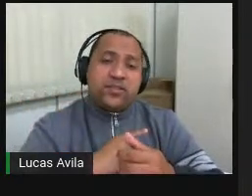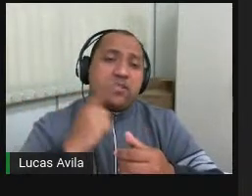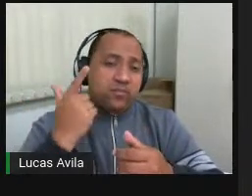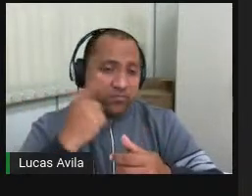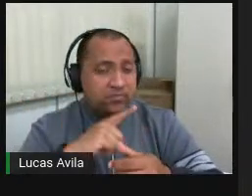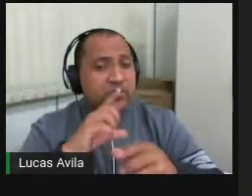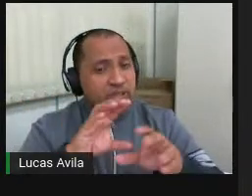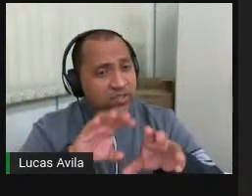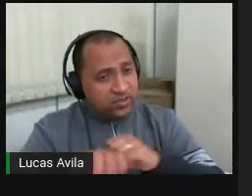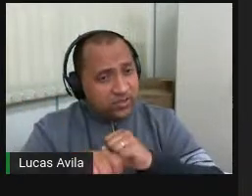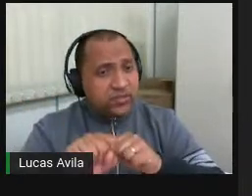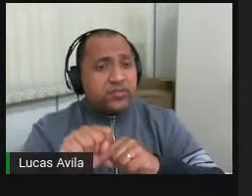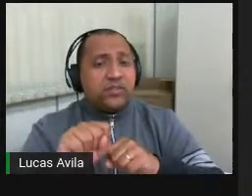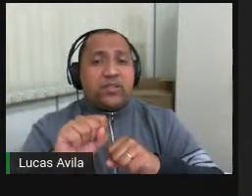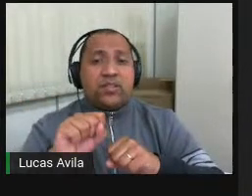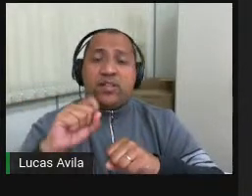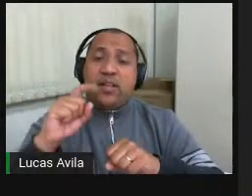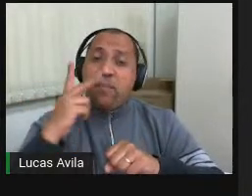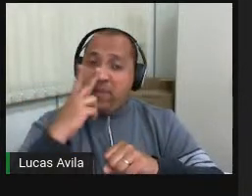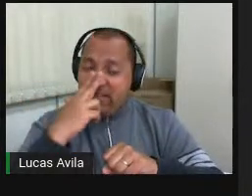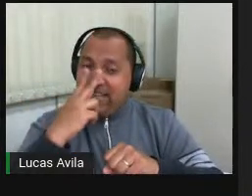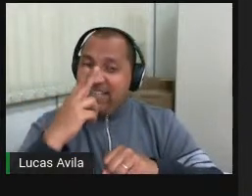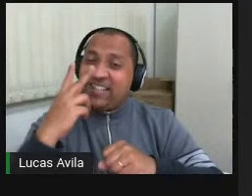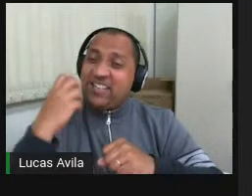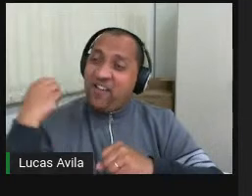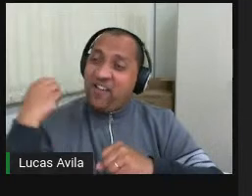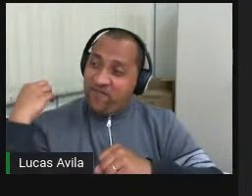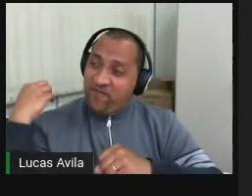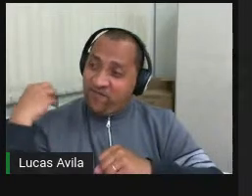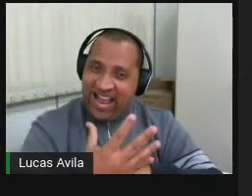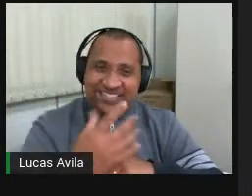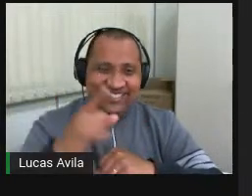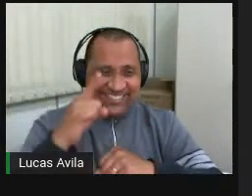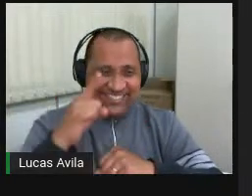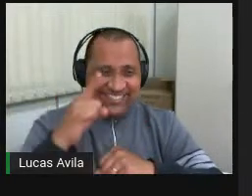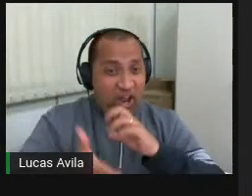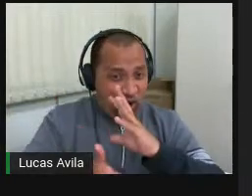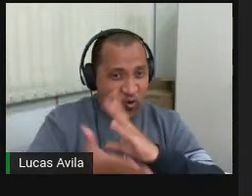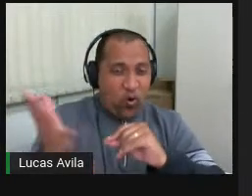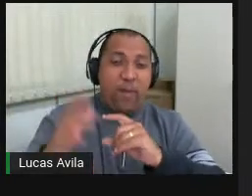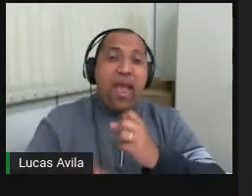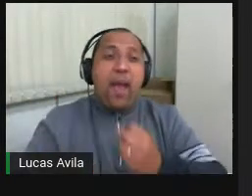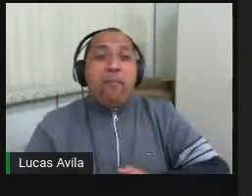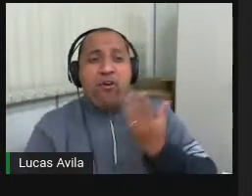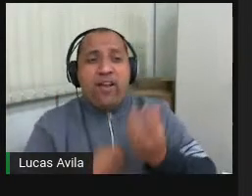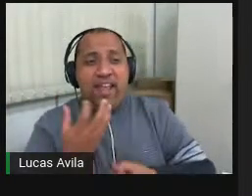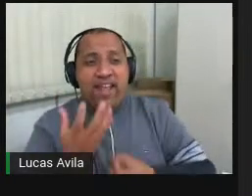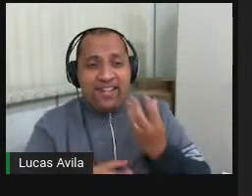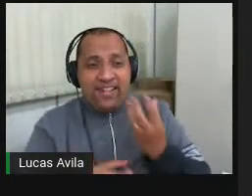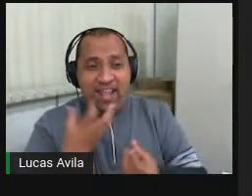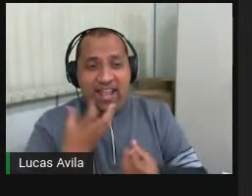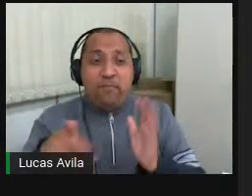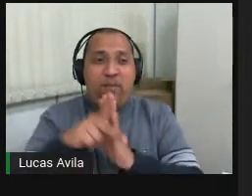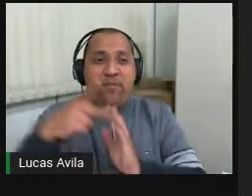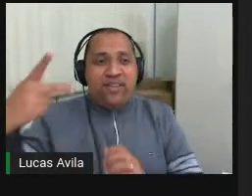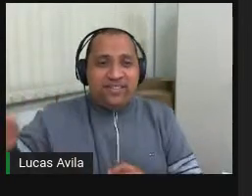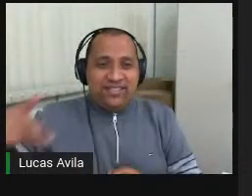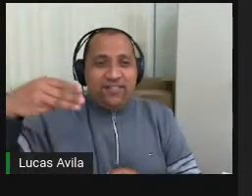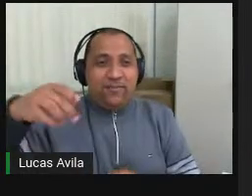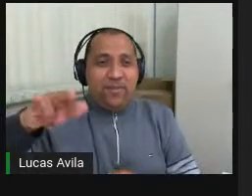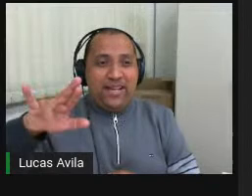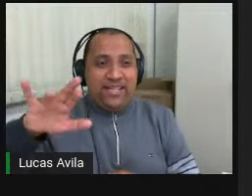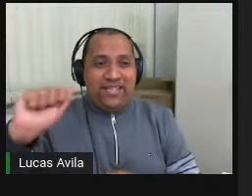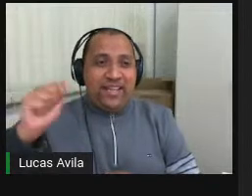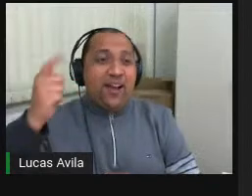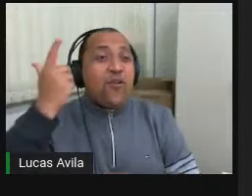essa viagem, plagiando a poesia da professora Maria do Socorro, se realizasse,